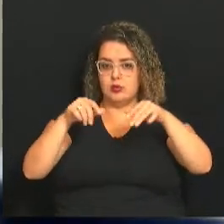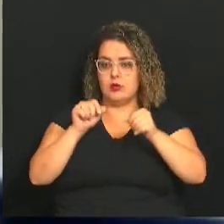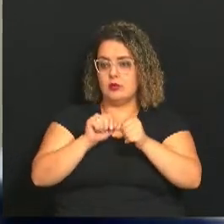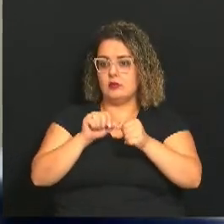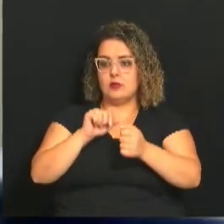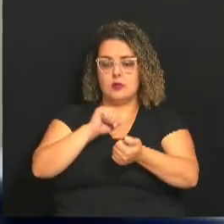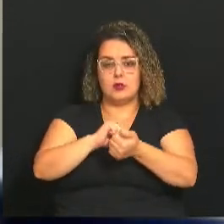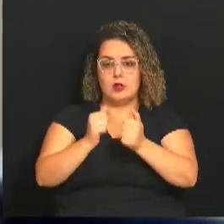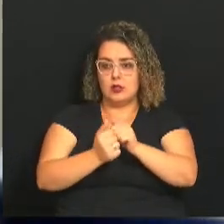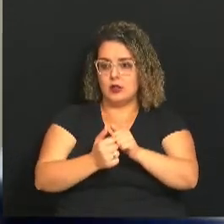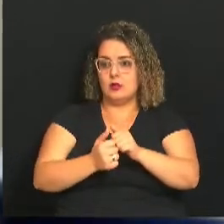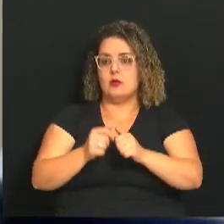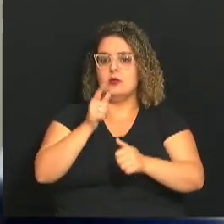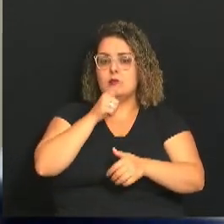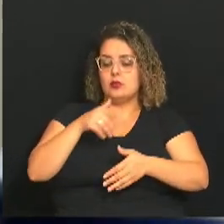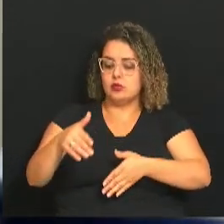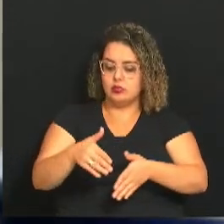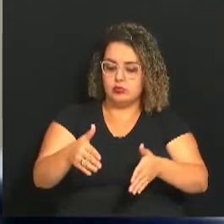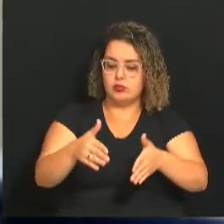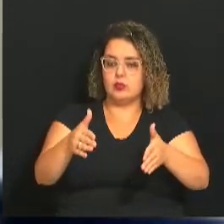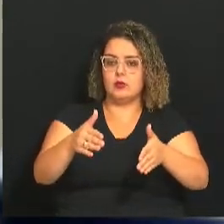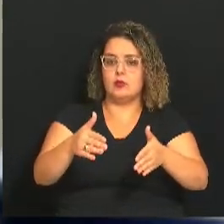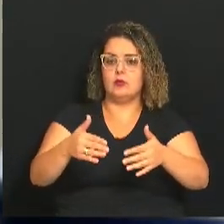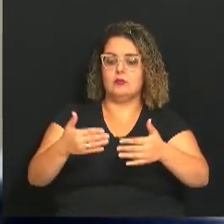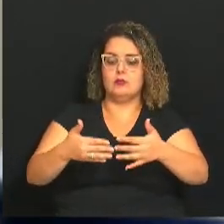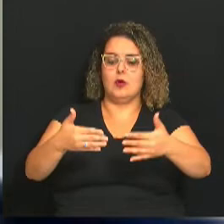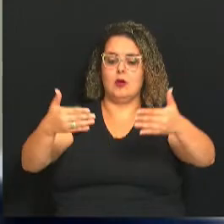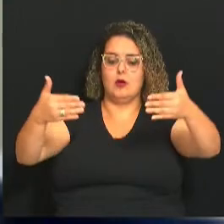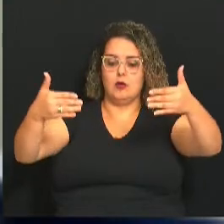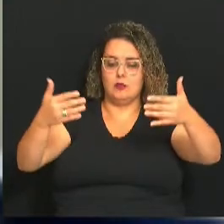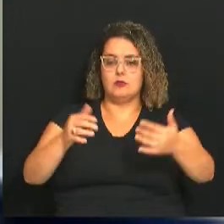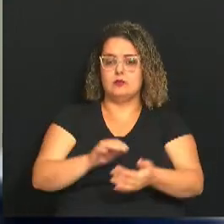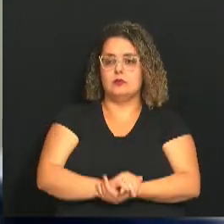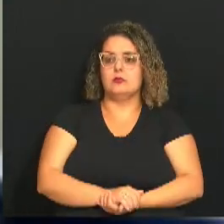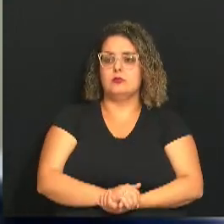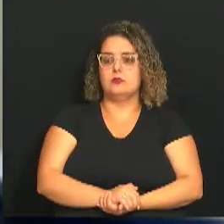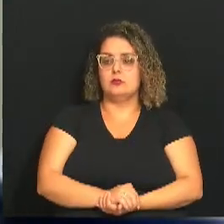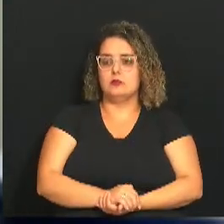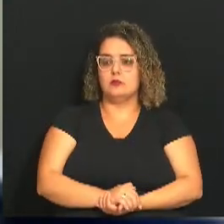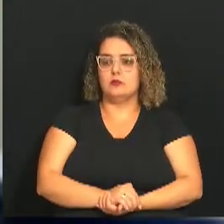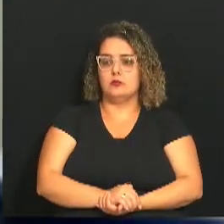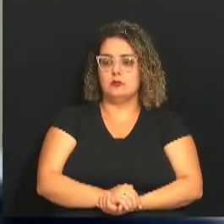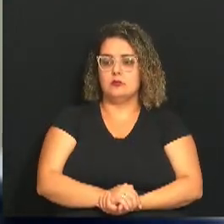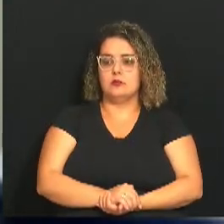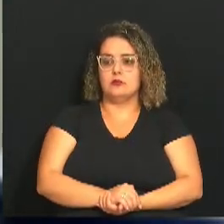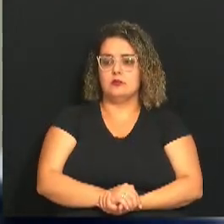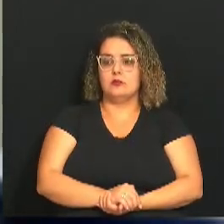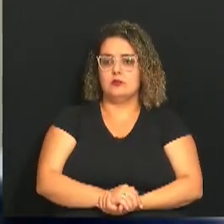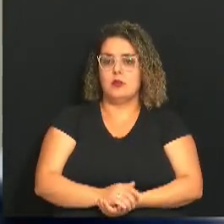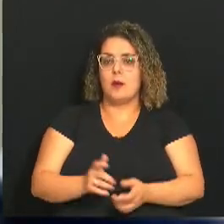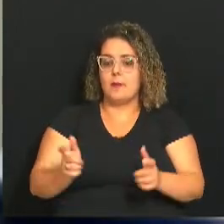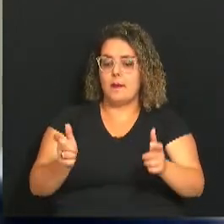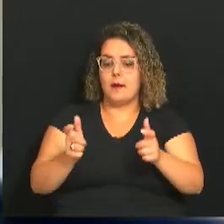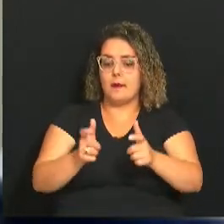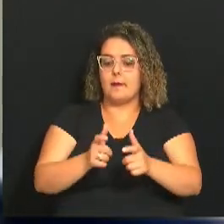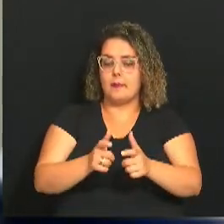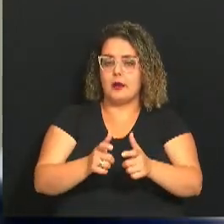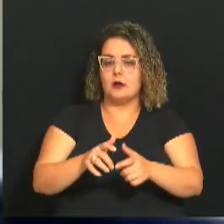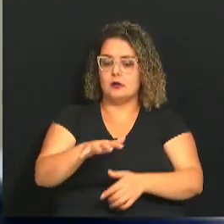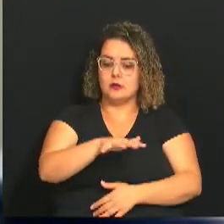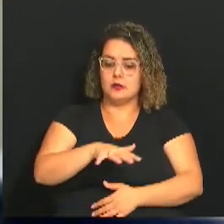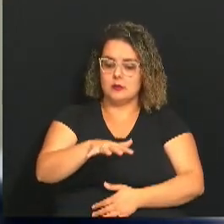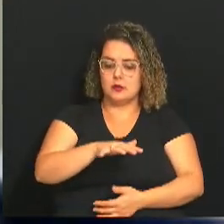córrego, aumentaram, puseram um bolsão ali na frente do Guarani, então praticamente minimizou esse ponto, né? Então